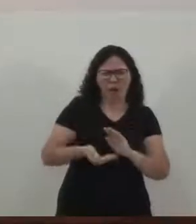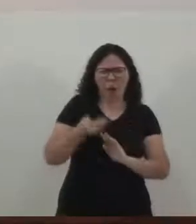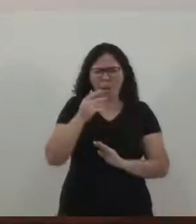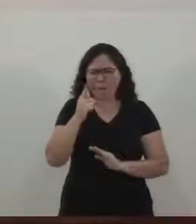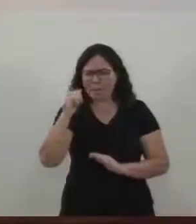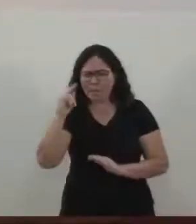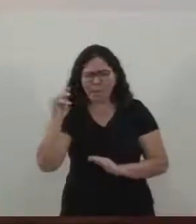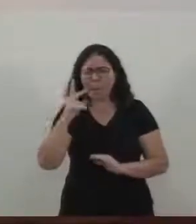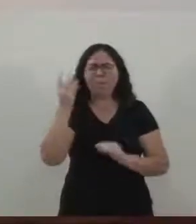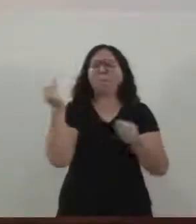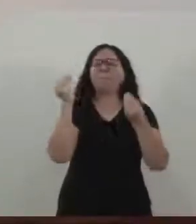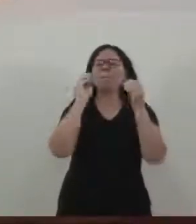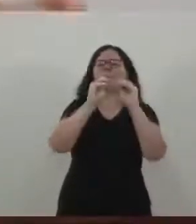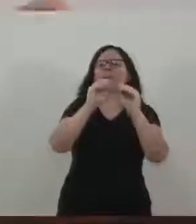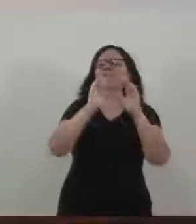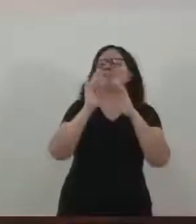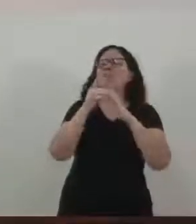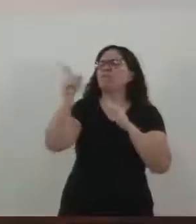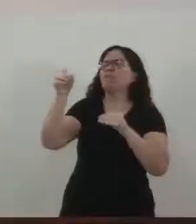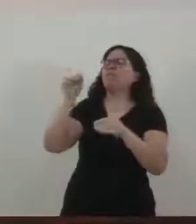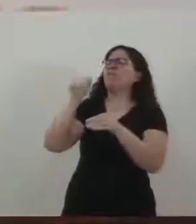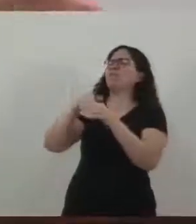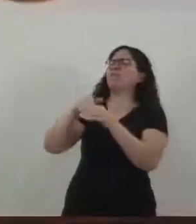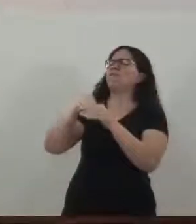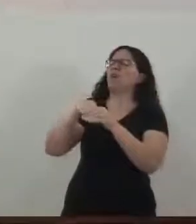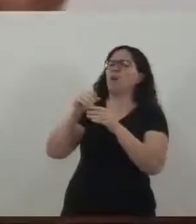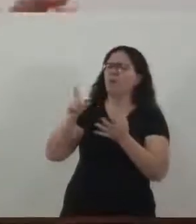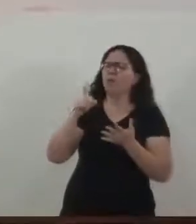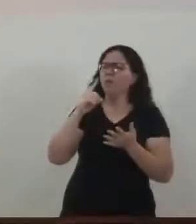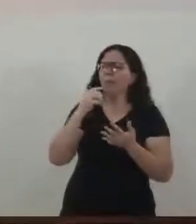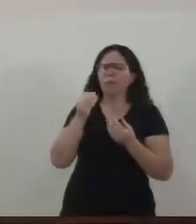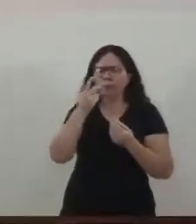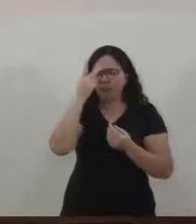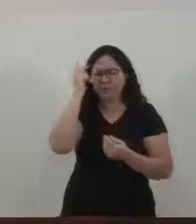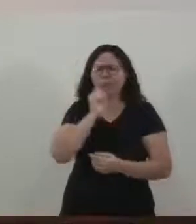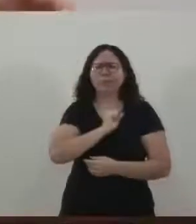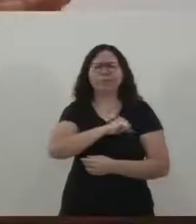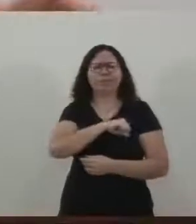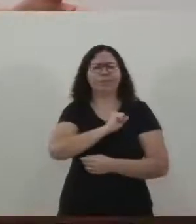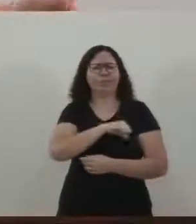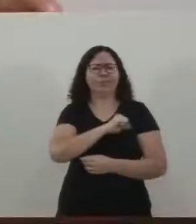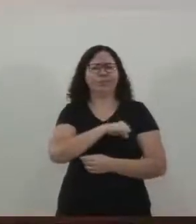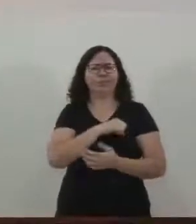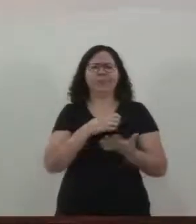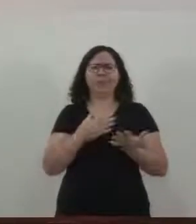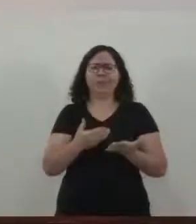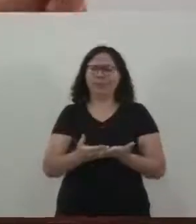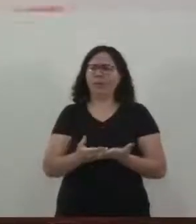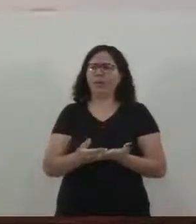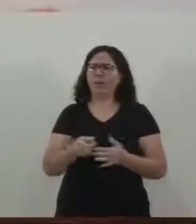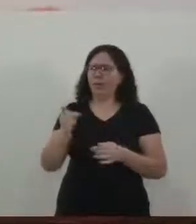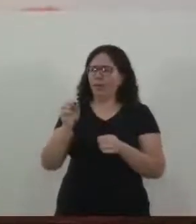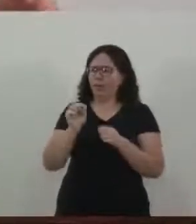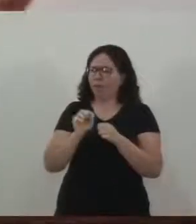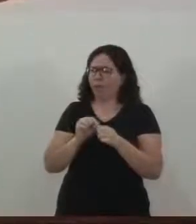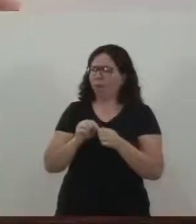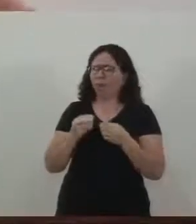colocaram lá, o cara falou, mas colocaram lá que você votou a favor. Olha como a informação é maldosa. Um cara é meu amigo, mas ainda voto para você mesmo